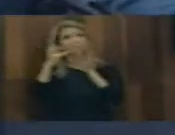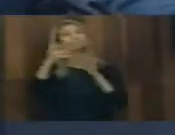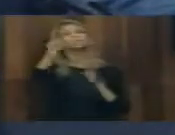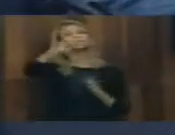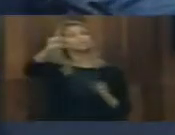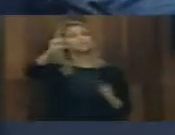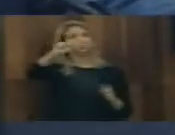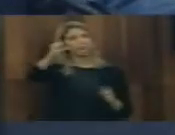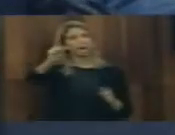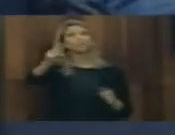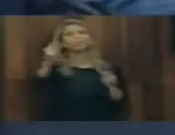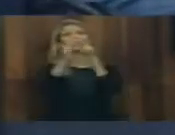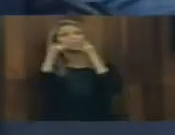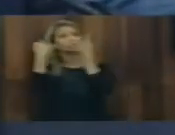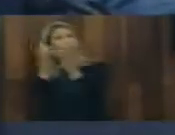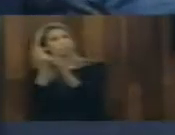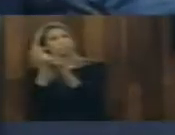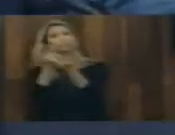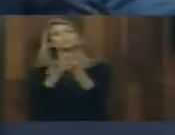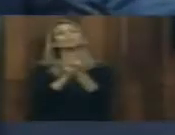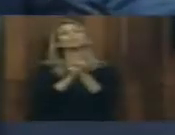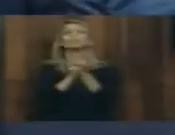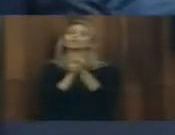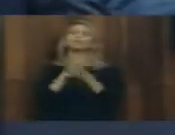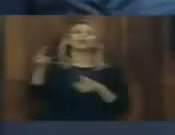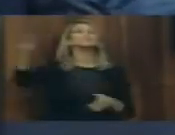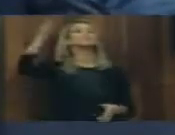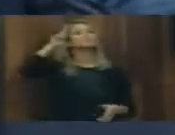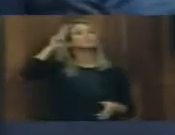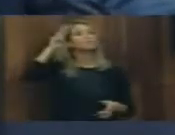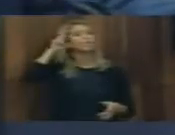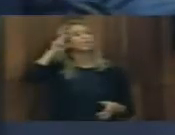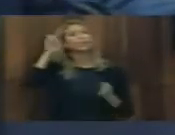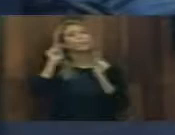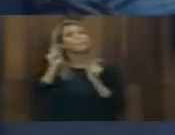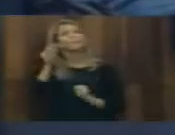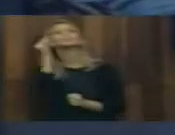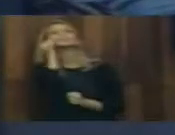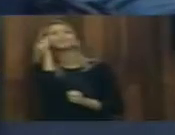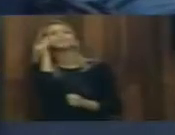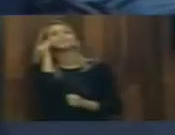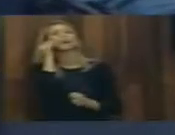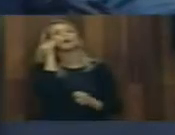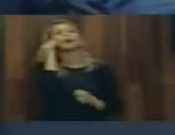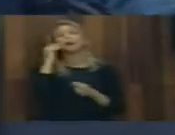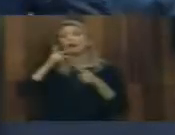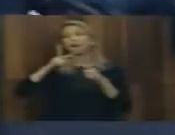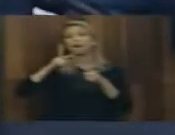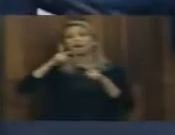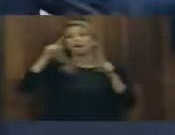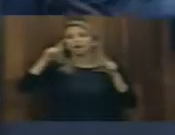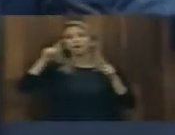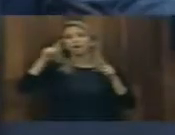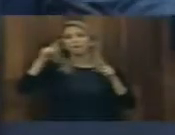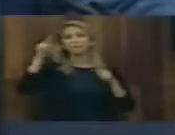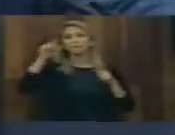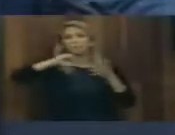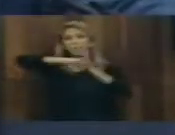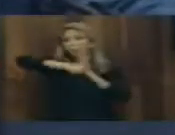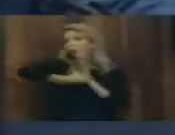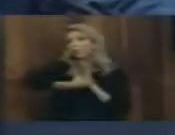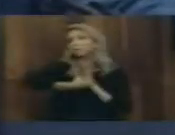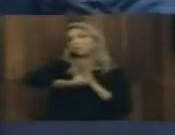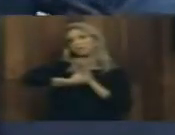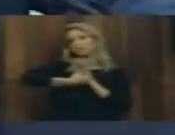dar jurisprudência para que na segunda-feira eu possa tentar cancelar. Porque eu falei, por que, que eu não entrei em contato